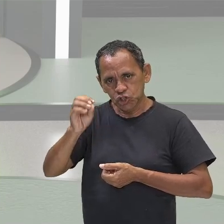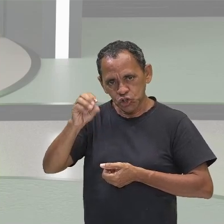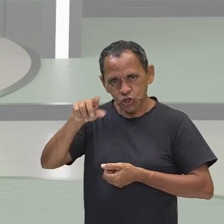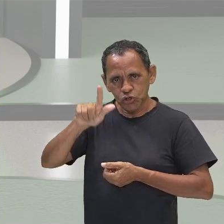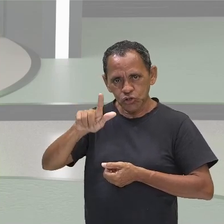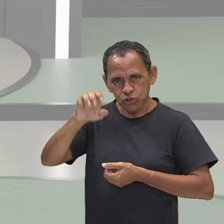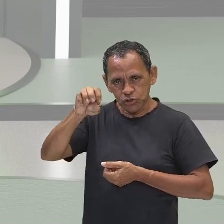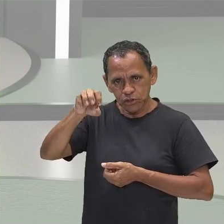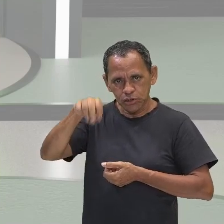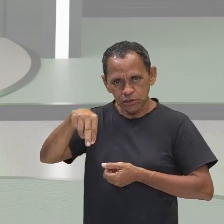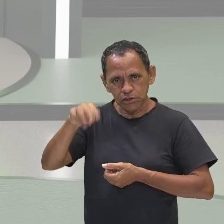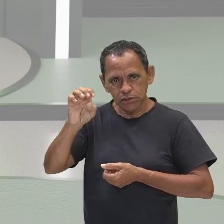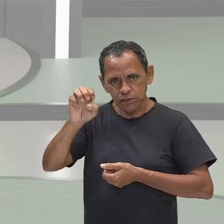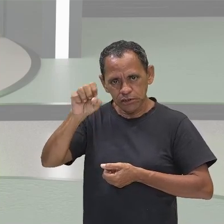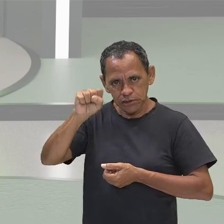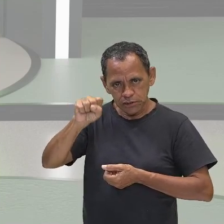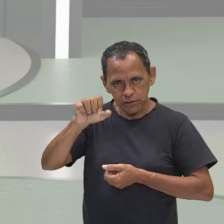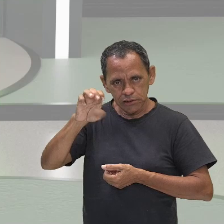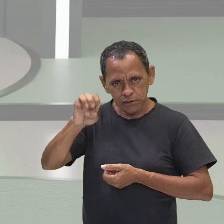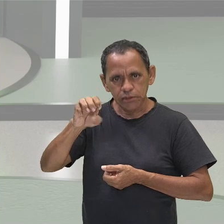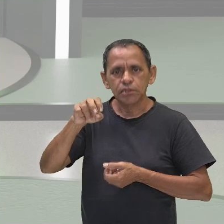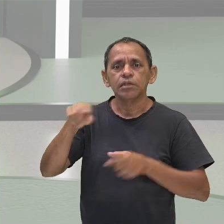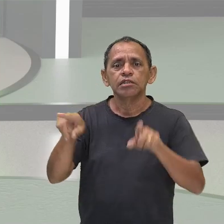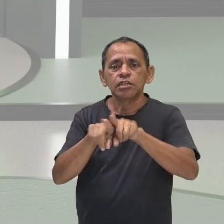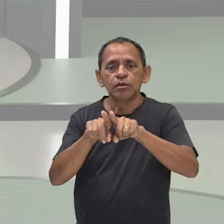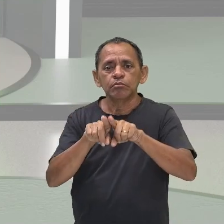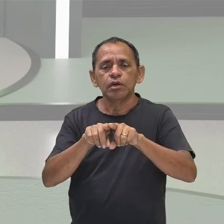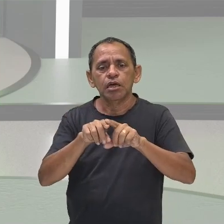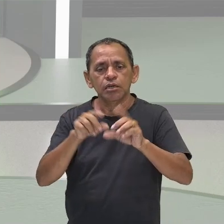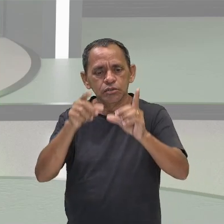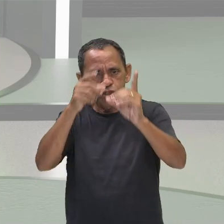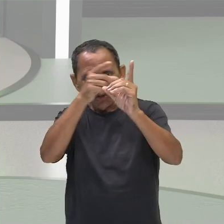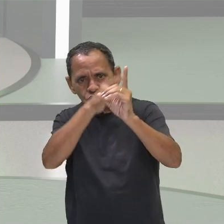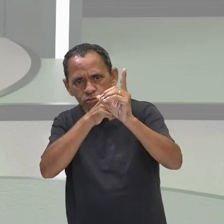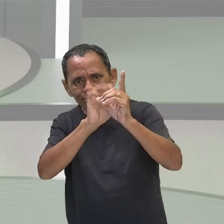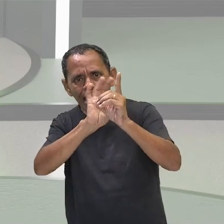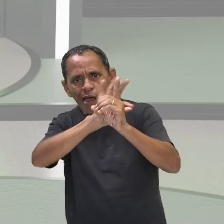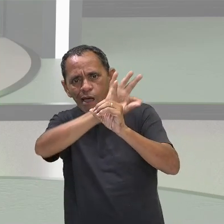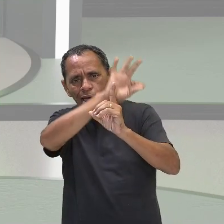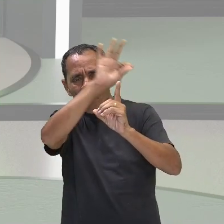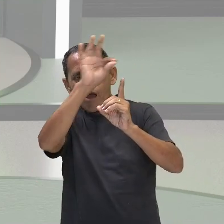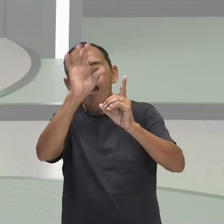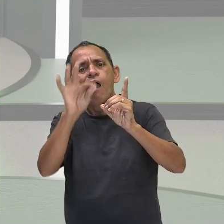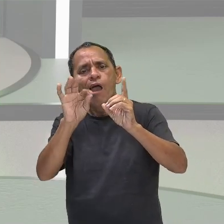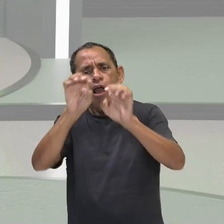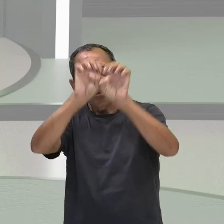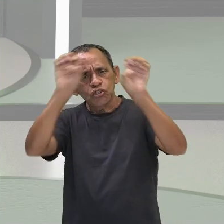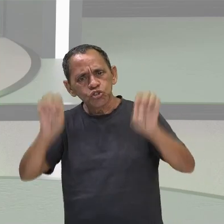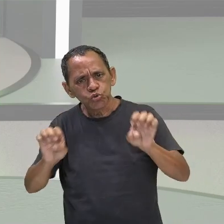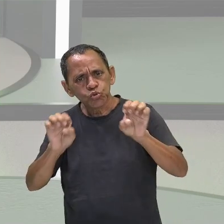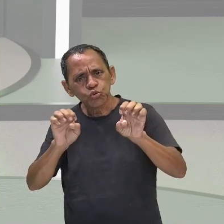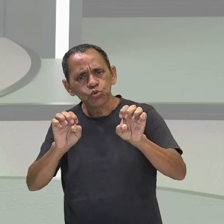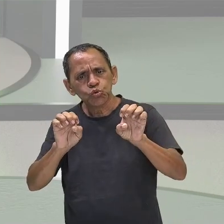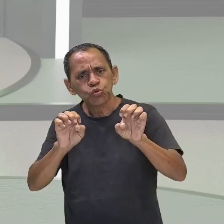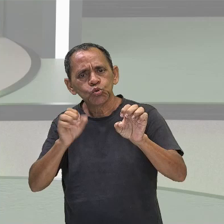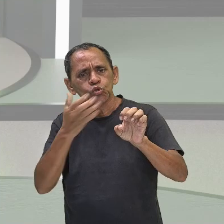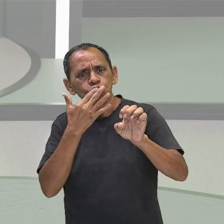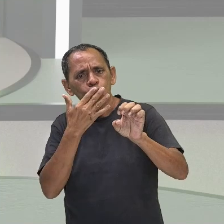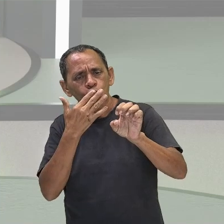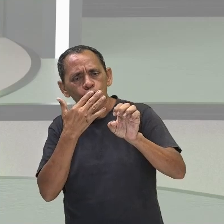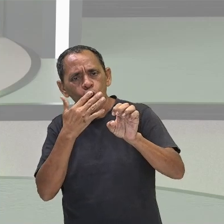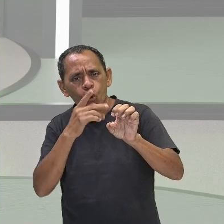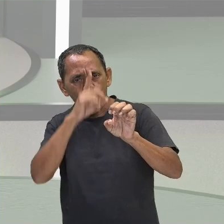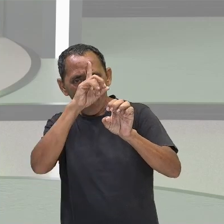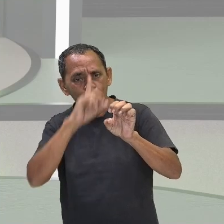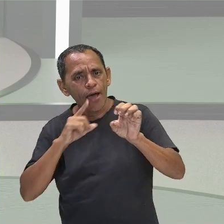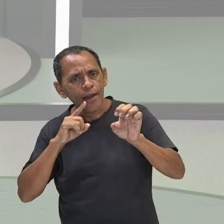nos túbulos seminíferos, nessa estrutura aqui, ó, um pouco amarelada, né? Um conjunto de canais enovelados